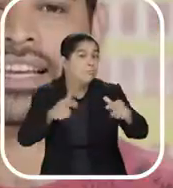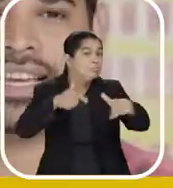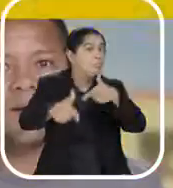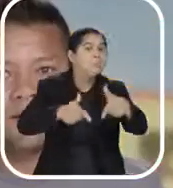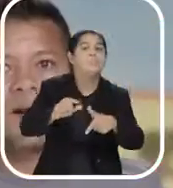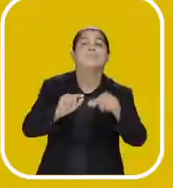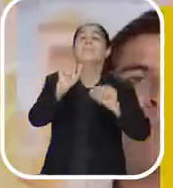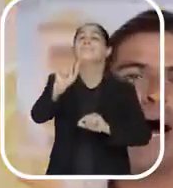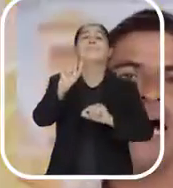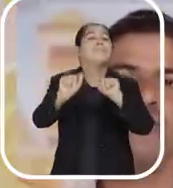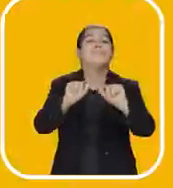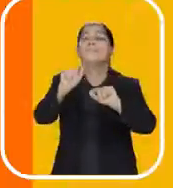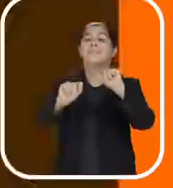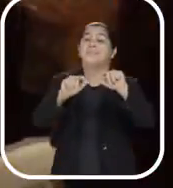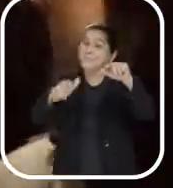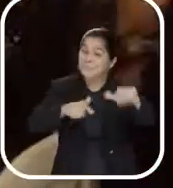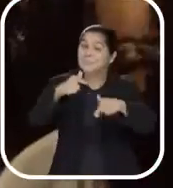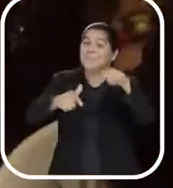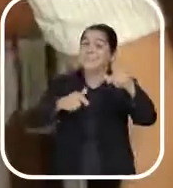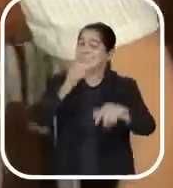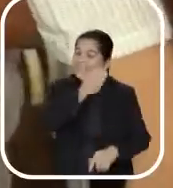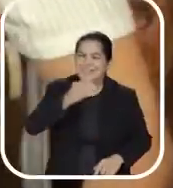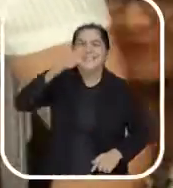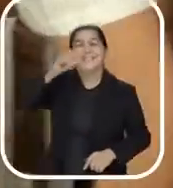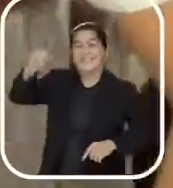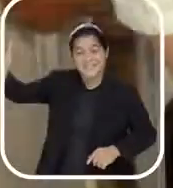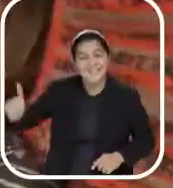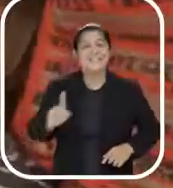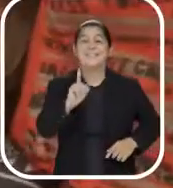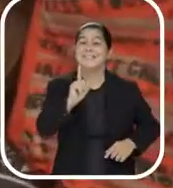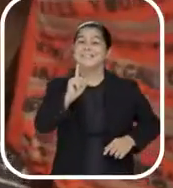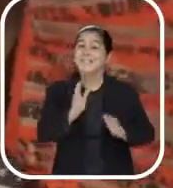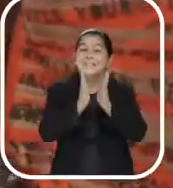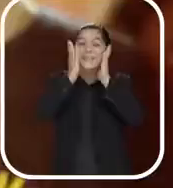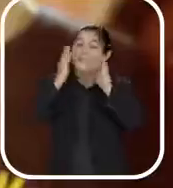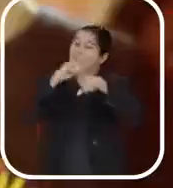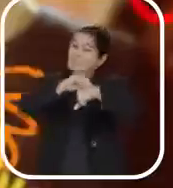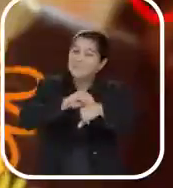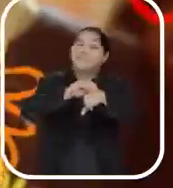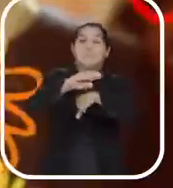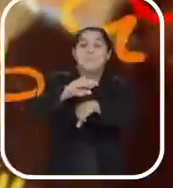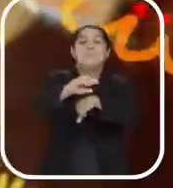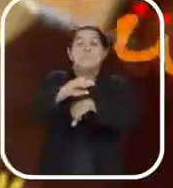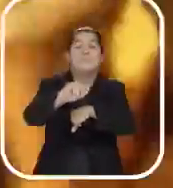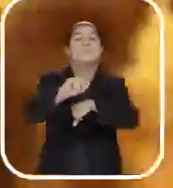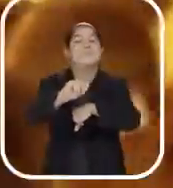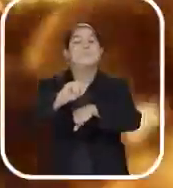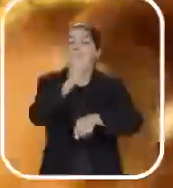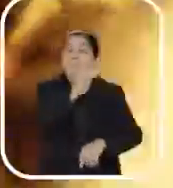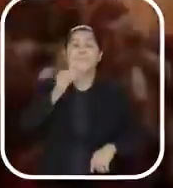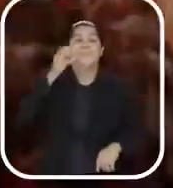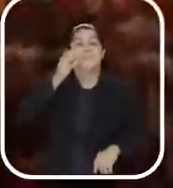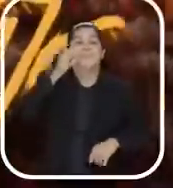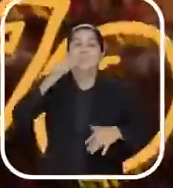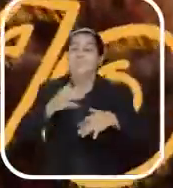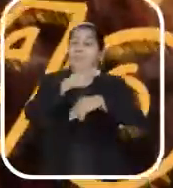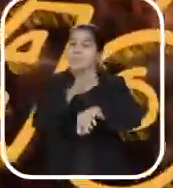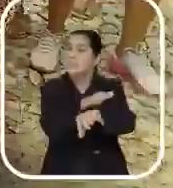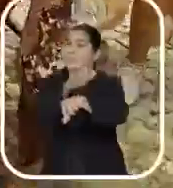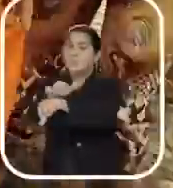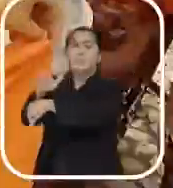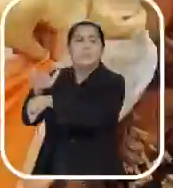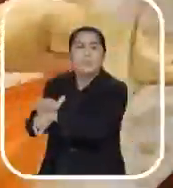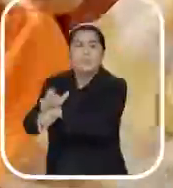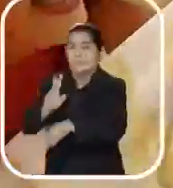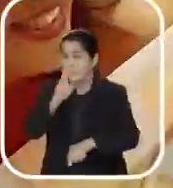Nossa é trabalho. E vem a planta, Chico. O mago já avisou.